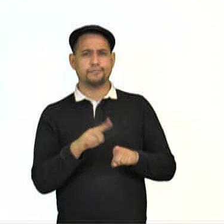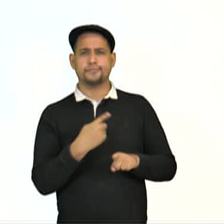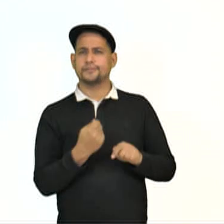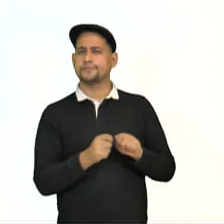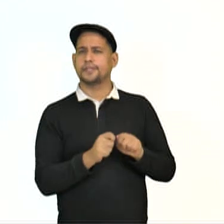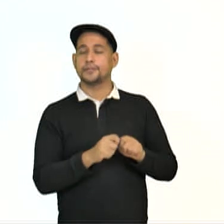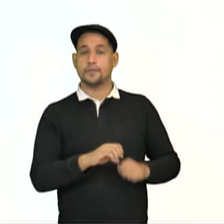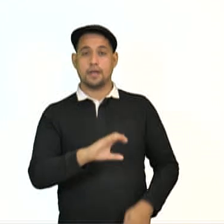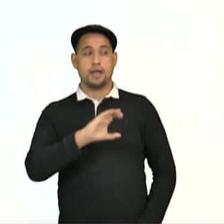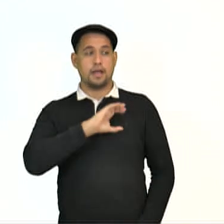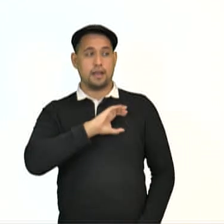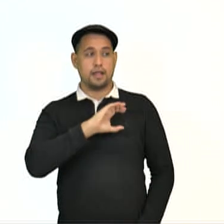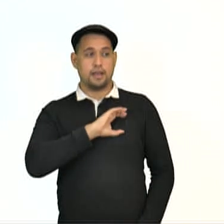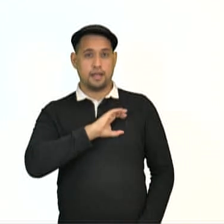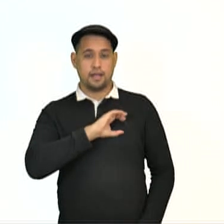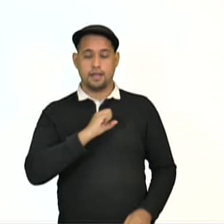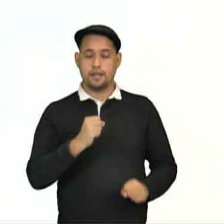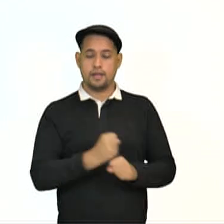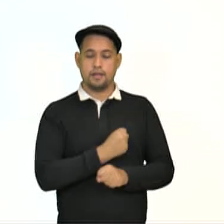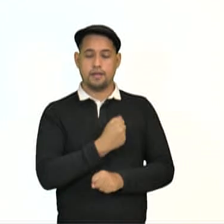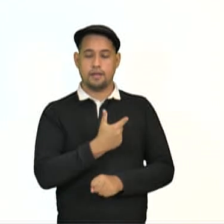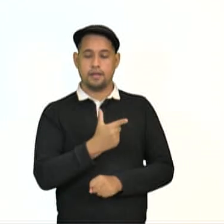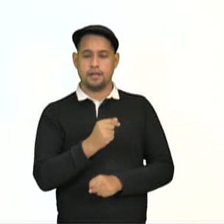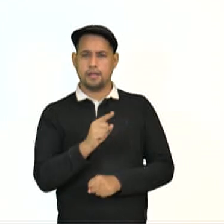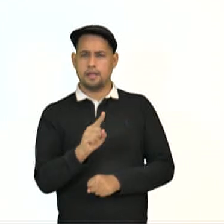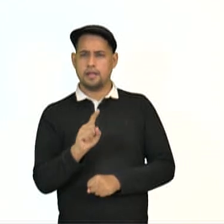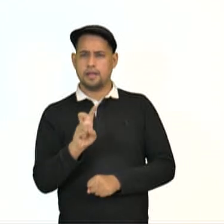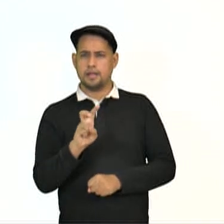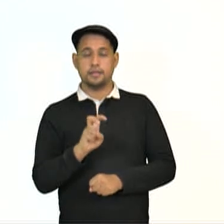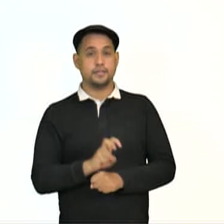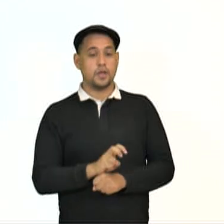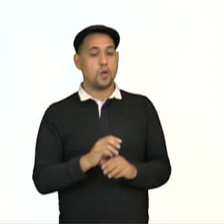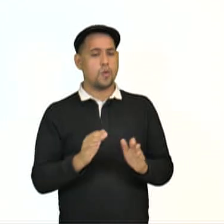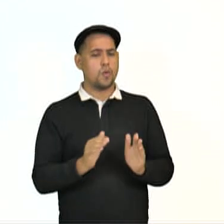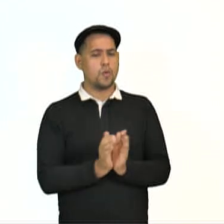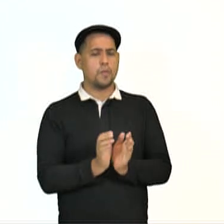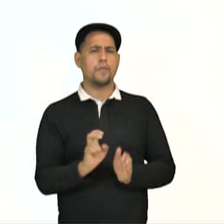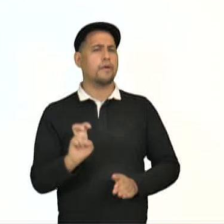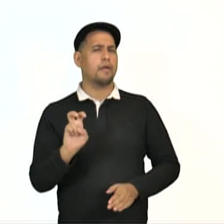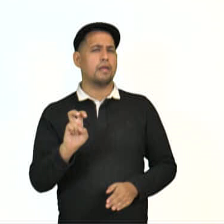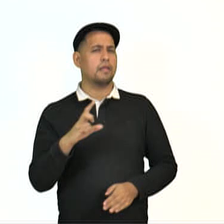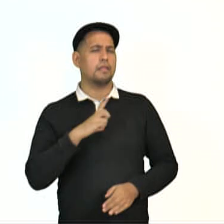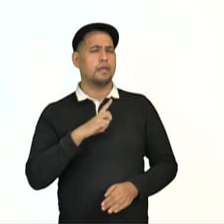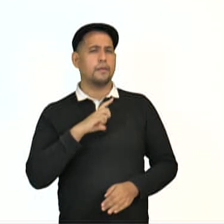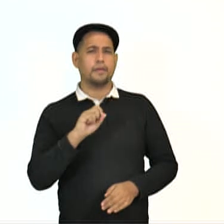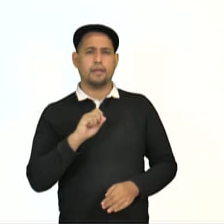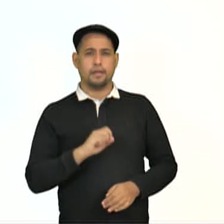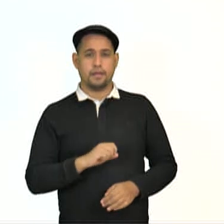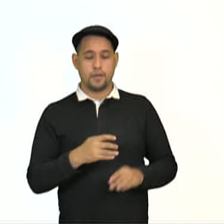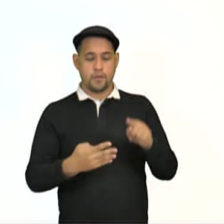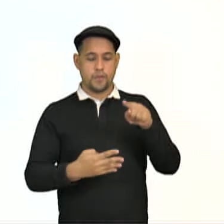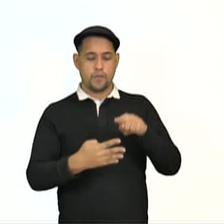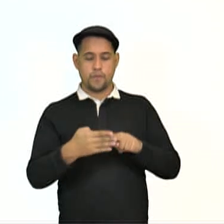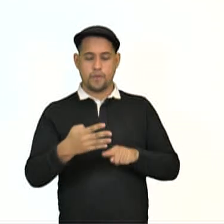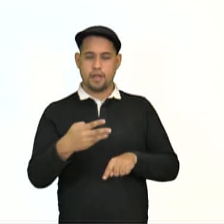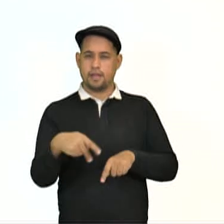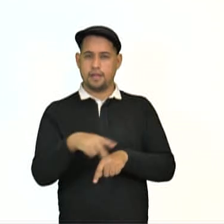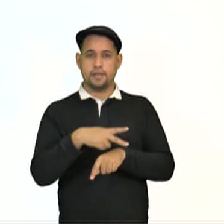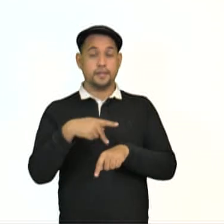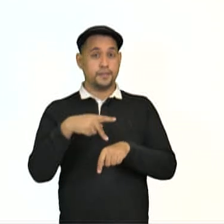no Canadá em 2015, o Grupo E era formado por 4